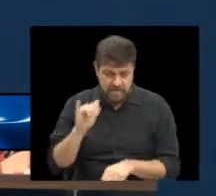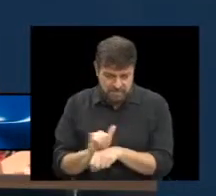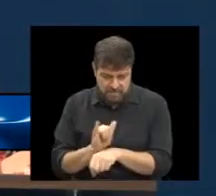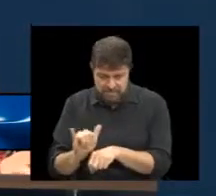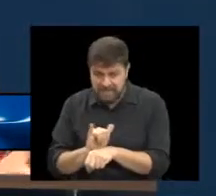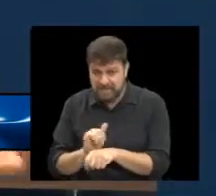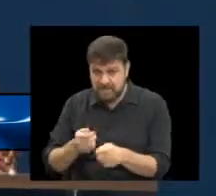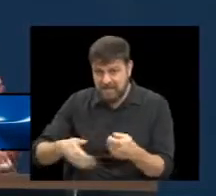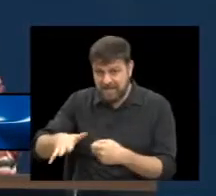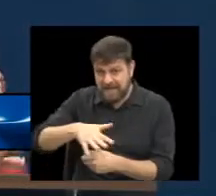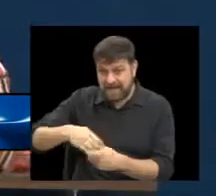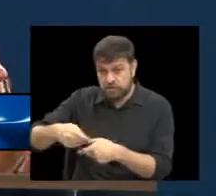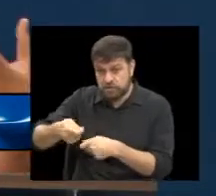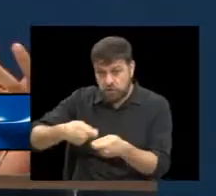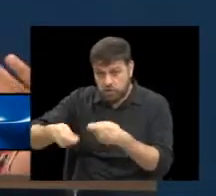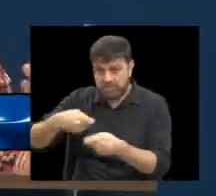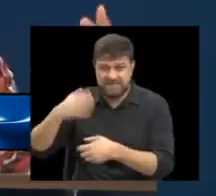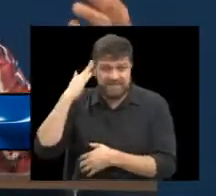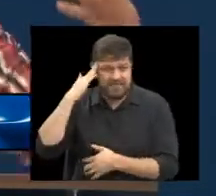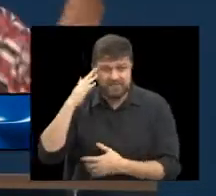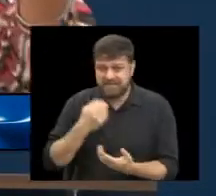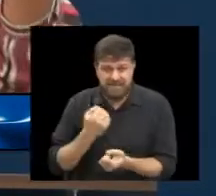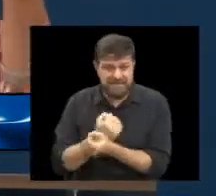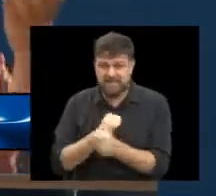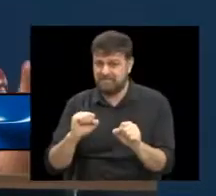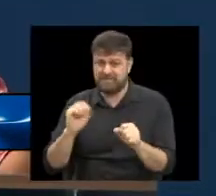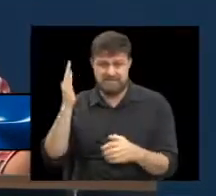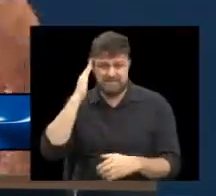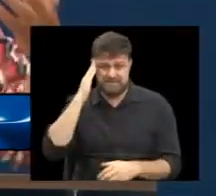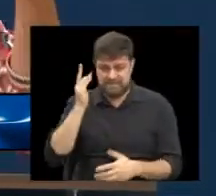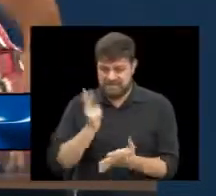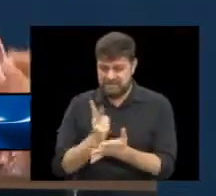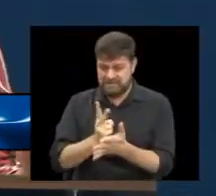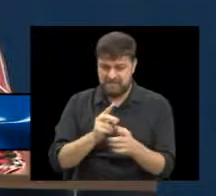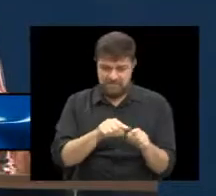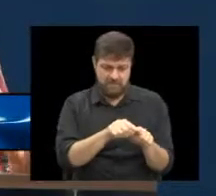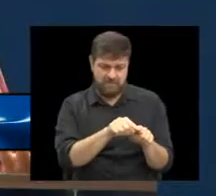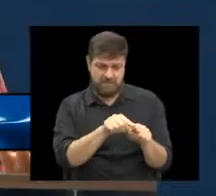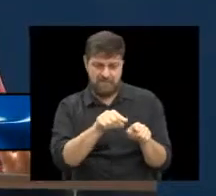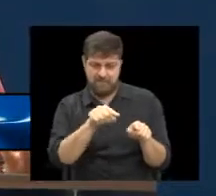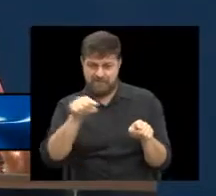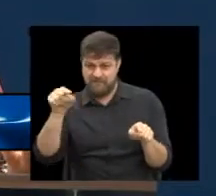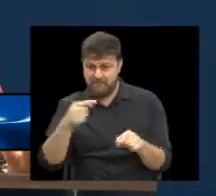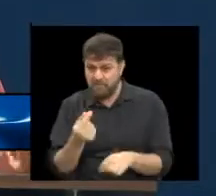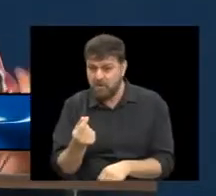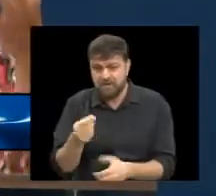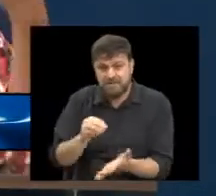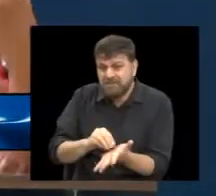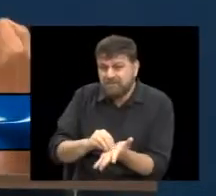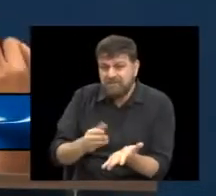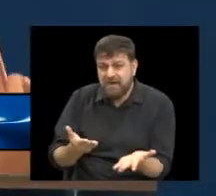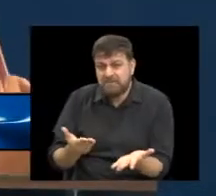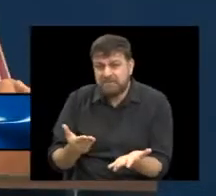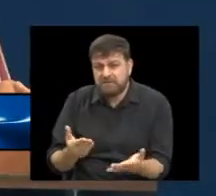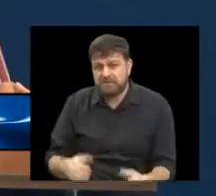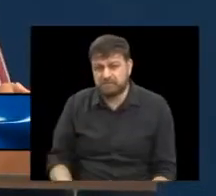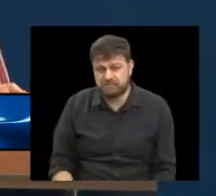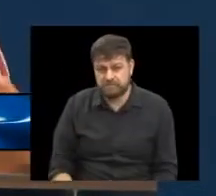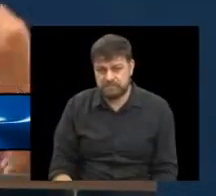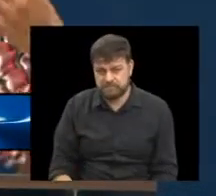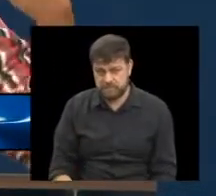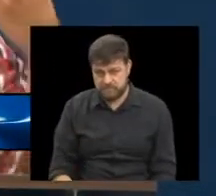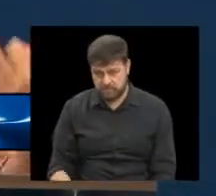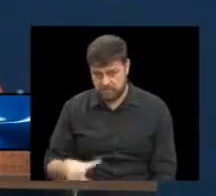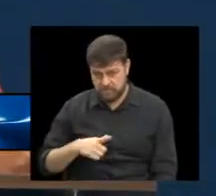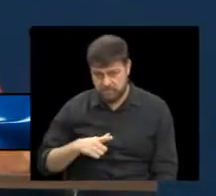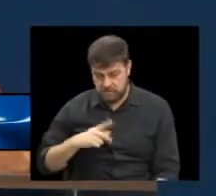Conte, a prefeitura assusta a população quando faz uma previsão que não acontece na prática. E não por acaso,